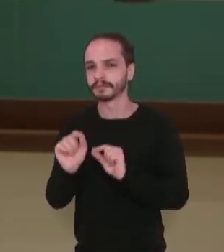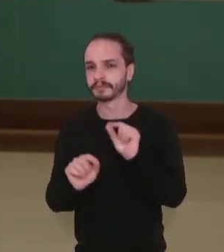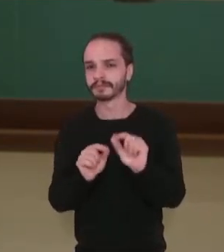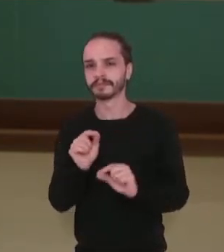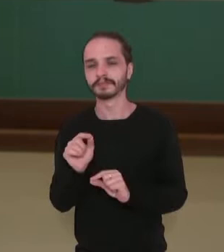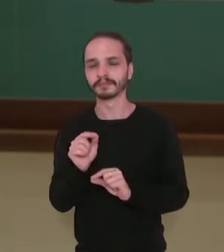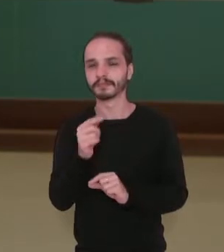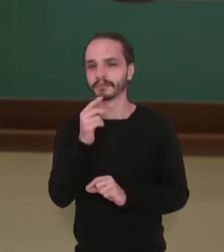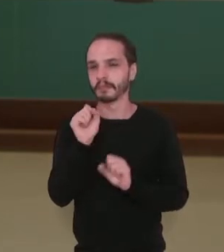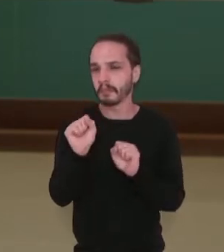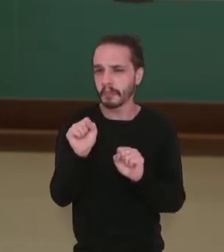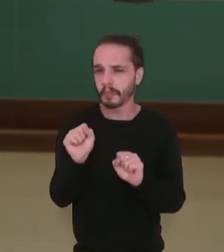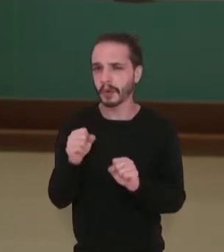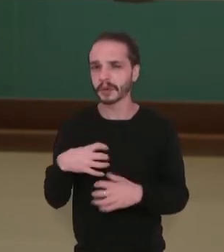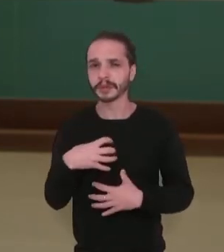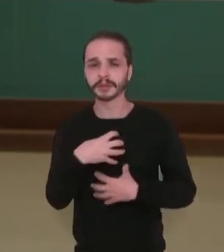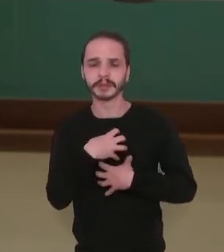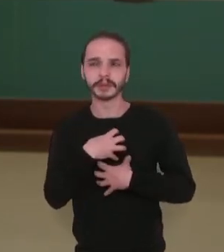né, está se sentindo